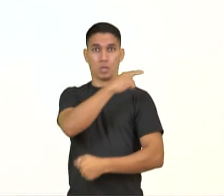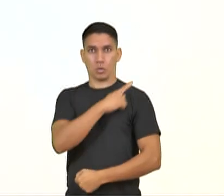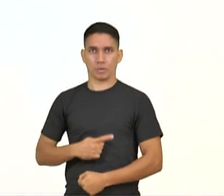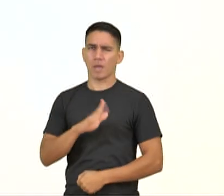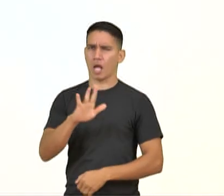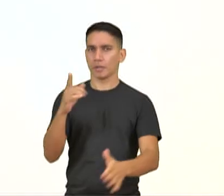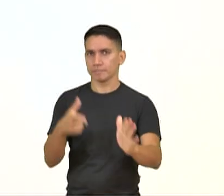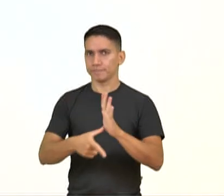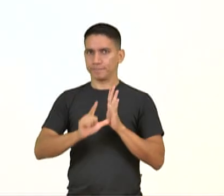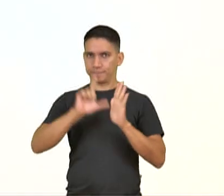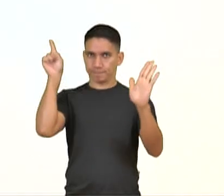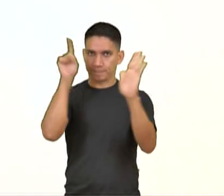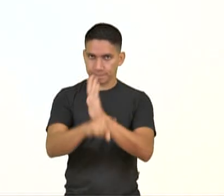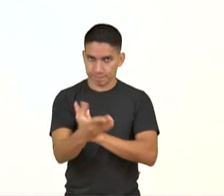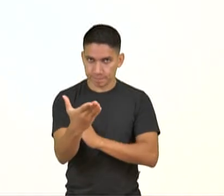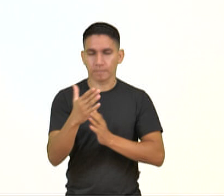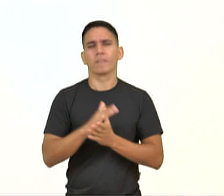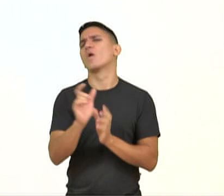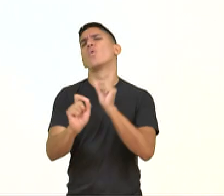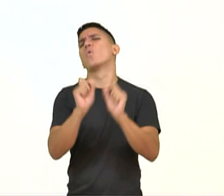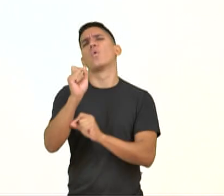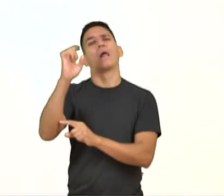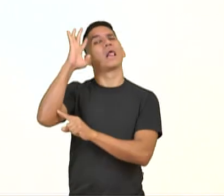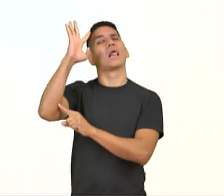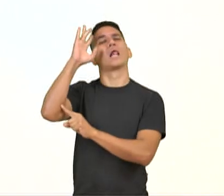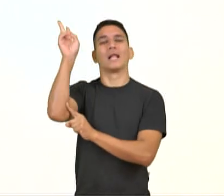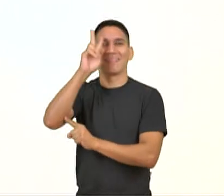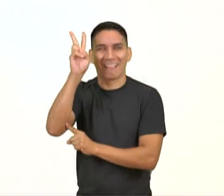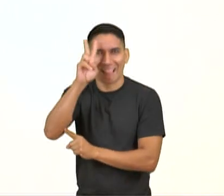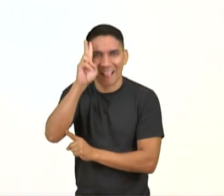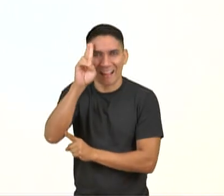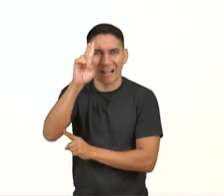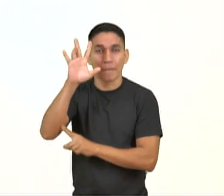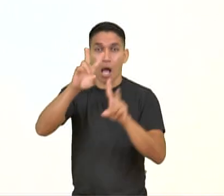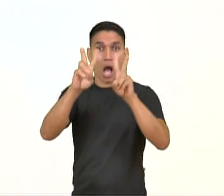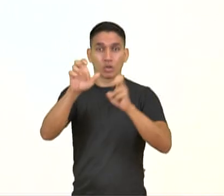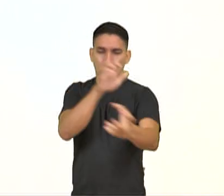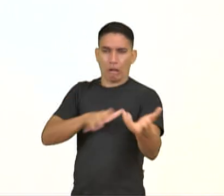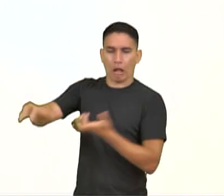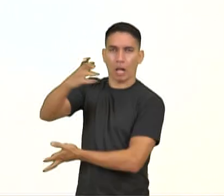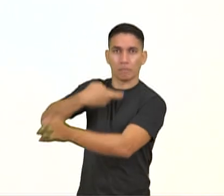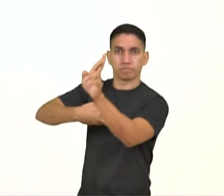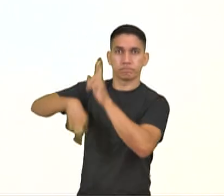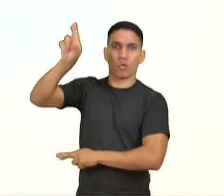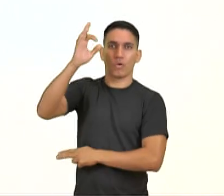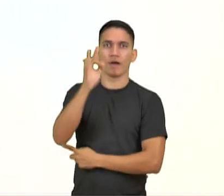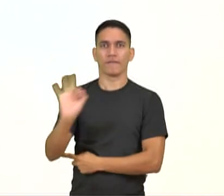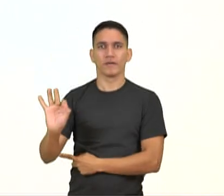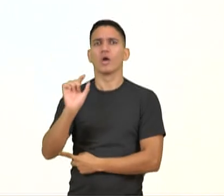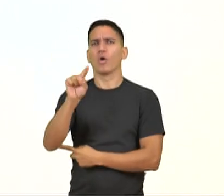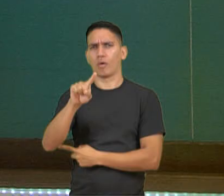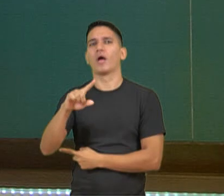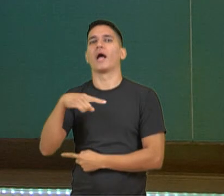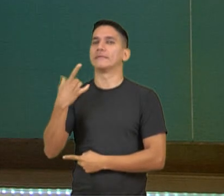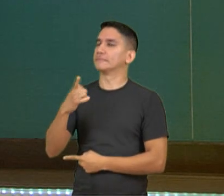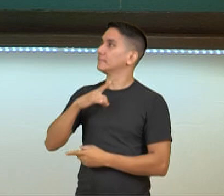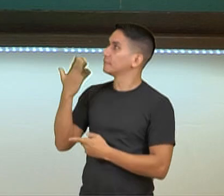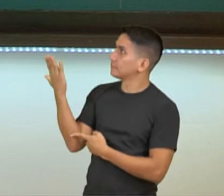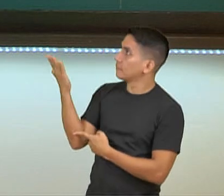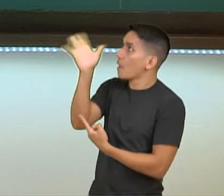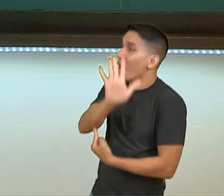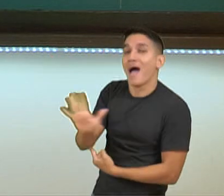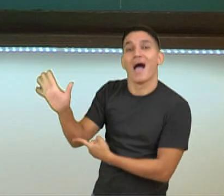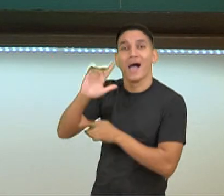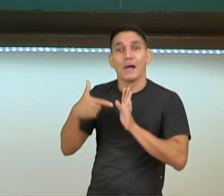vocês. O que você lembra sobre a Revolução Francesa? A gente tem aqui uma imagem que representa,